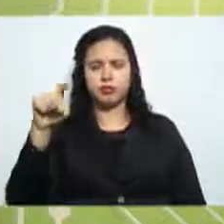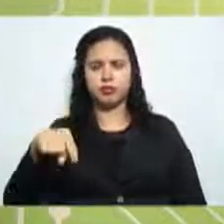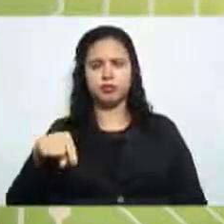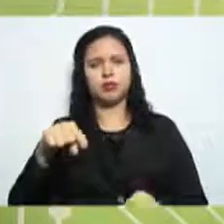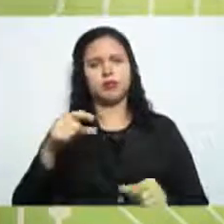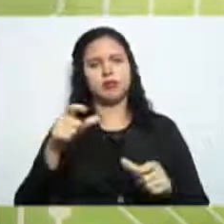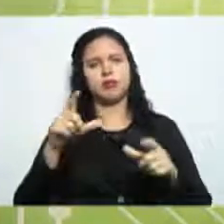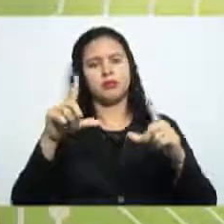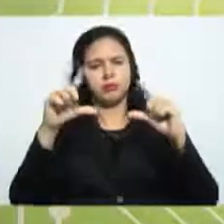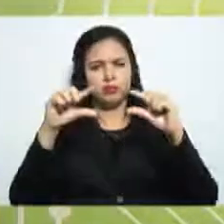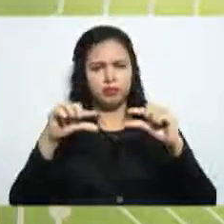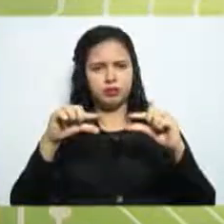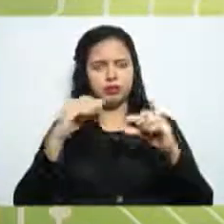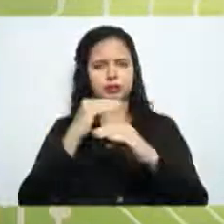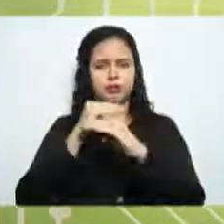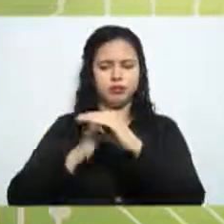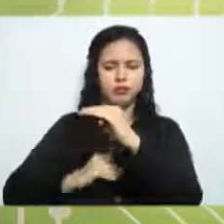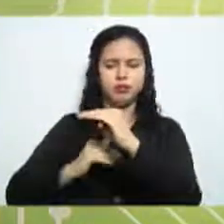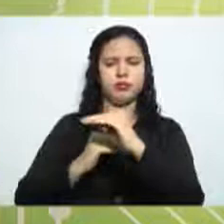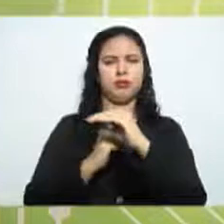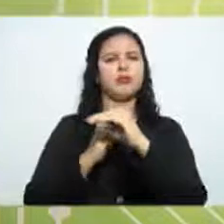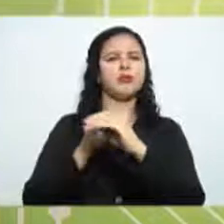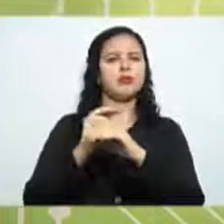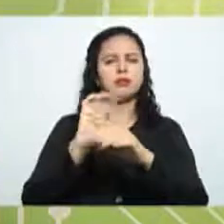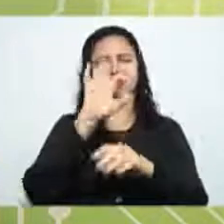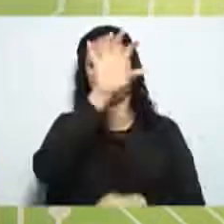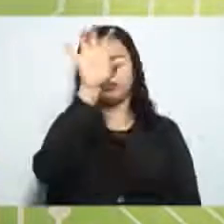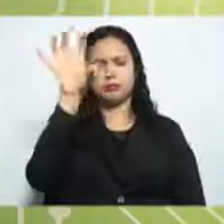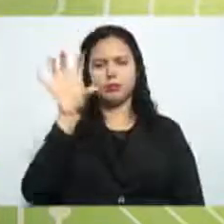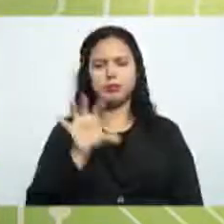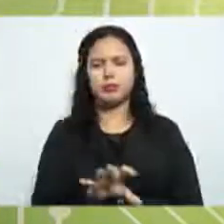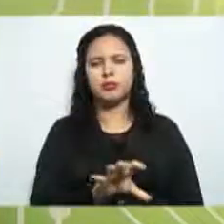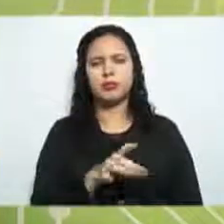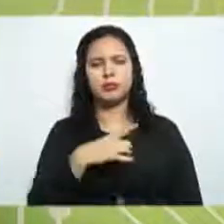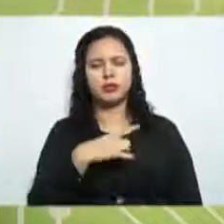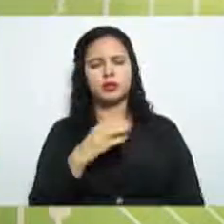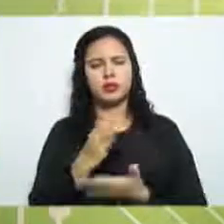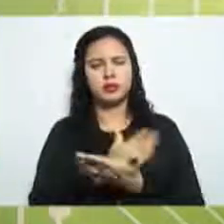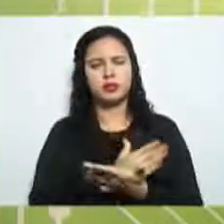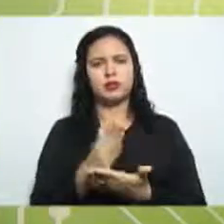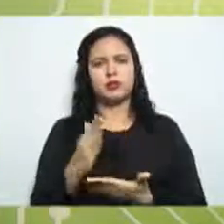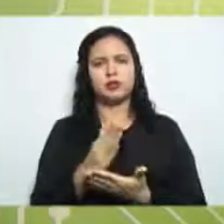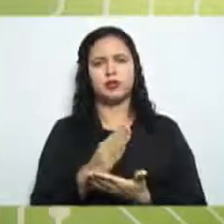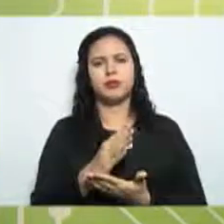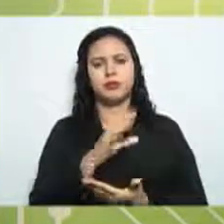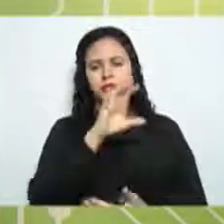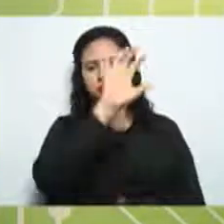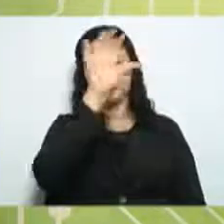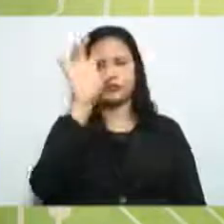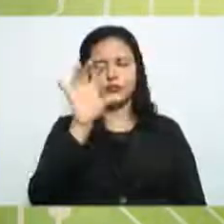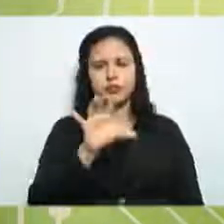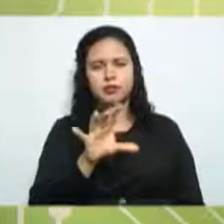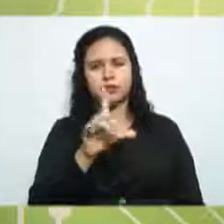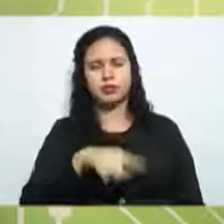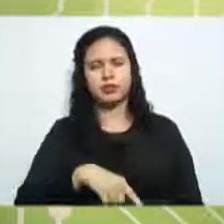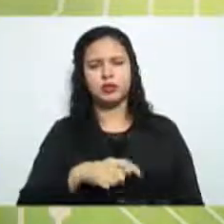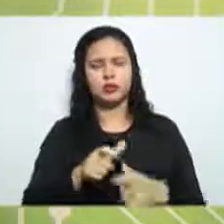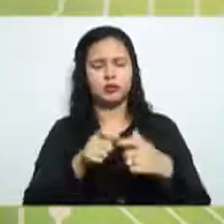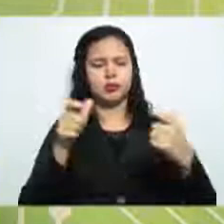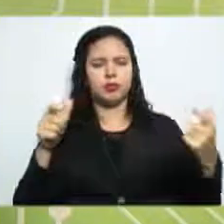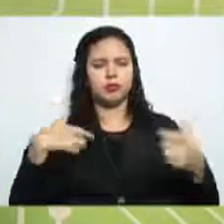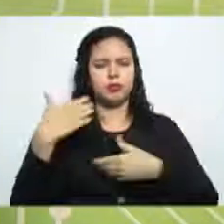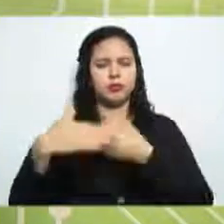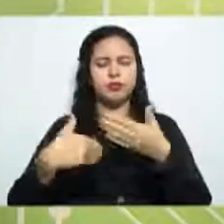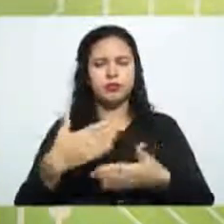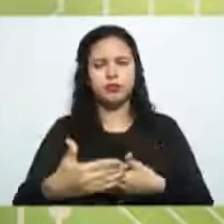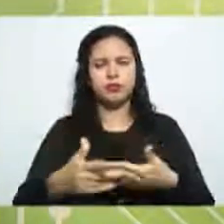regionais. Por causa do nosso processo de colonização, a gente tem algumas regiões que são muito mais desenvolvidas. Desenvolvidas no sentido de ter uma